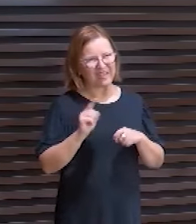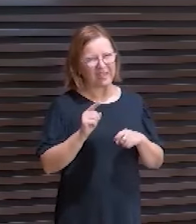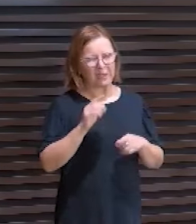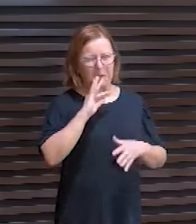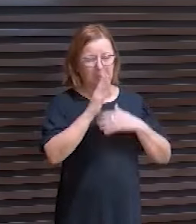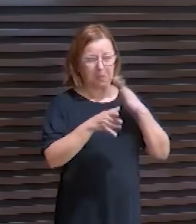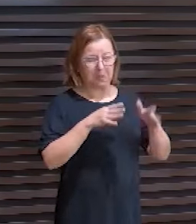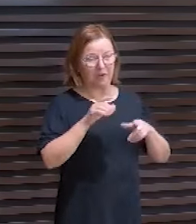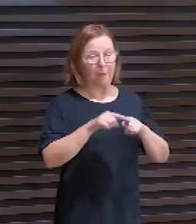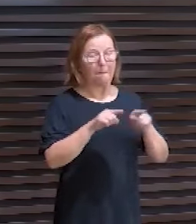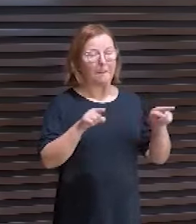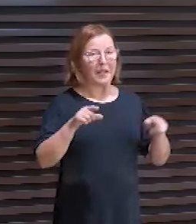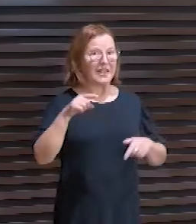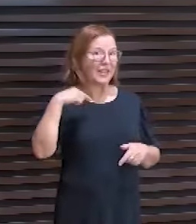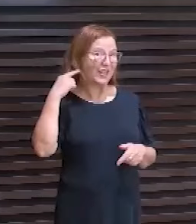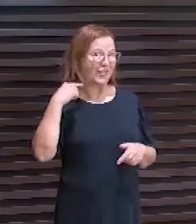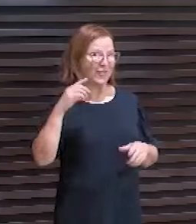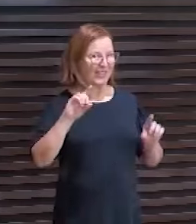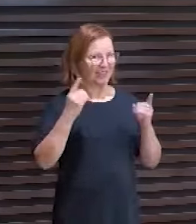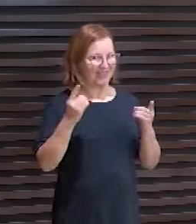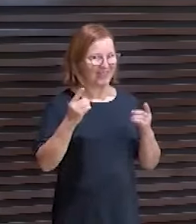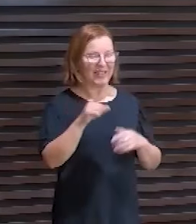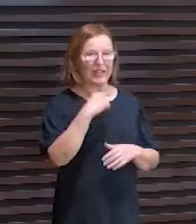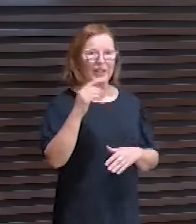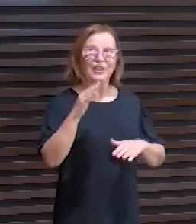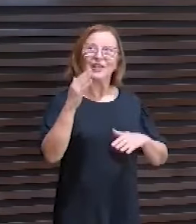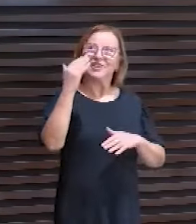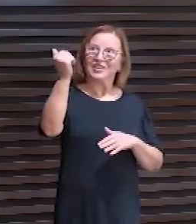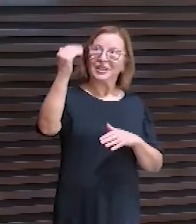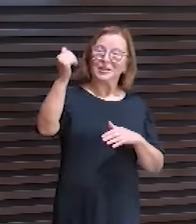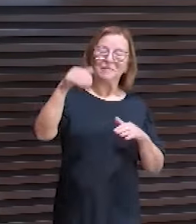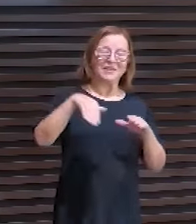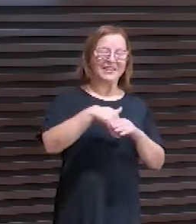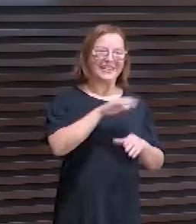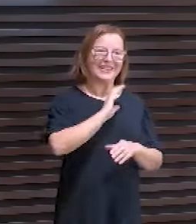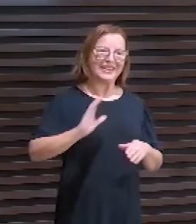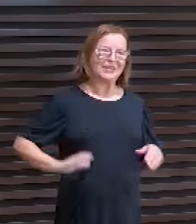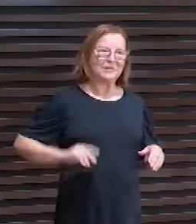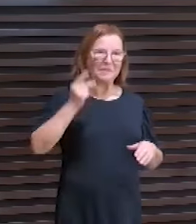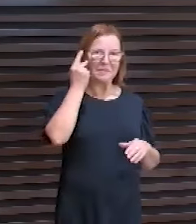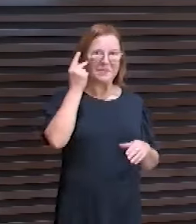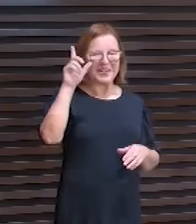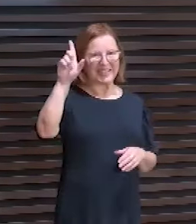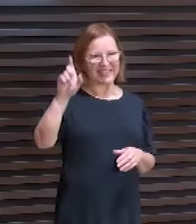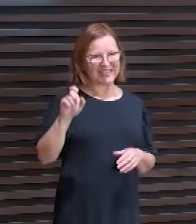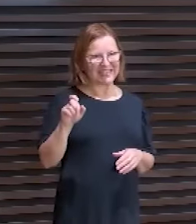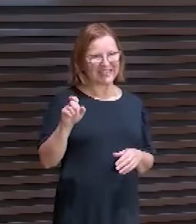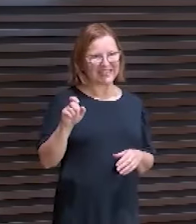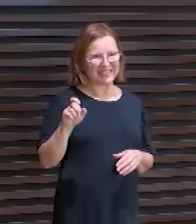do relacionamento fomos chamados em Cristo para sermos